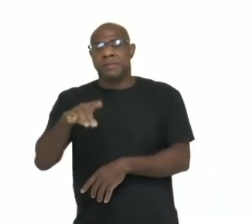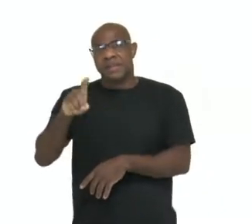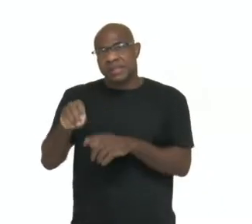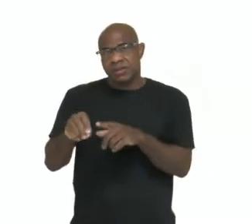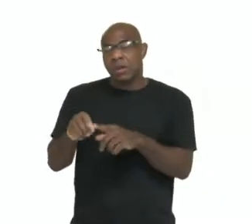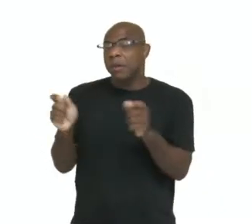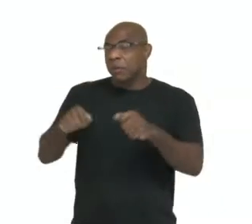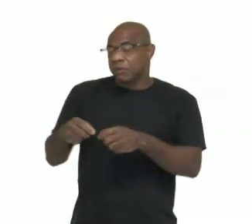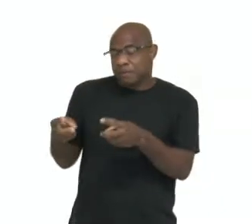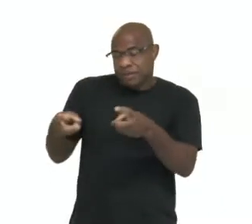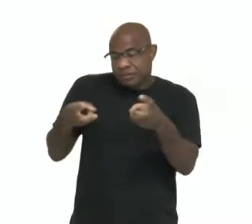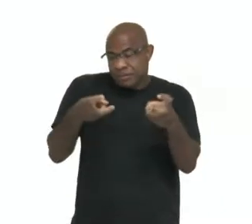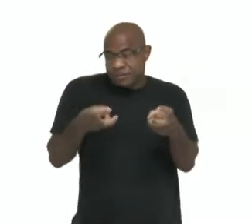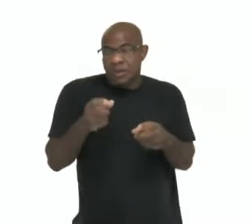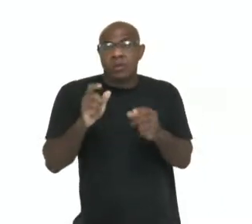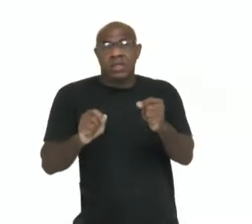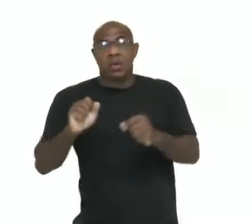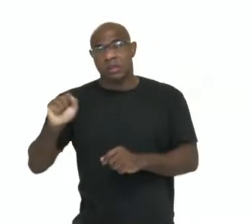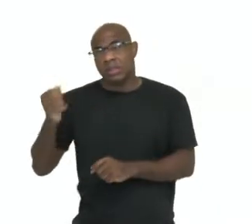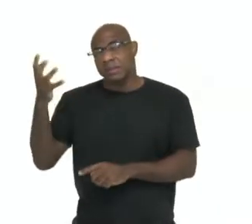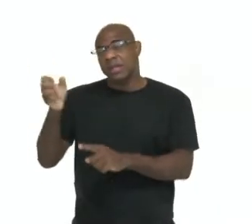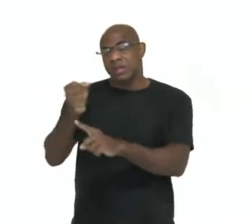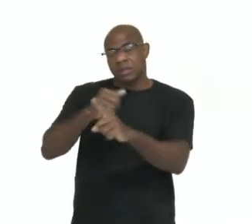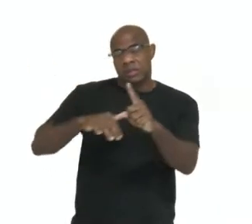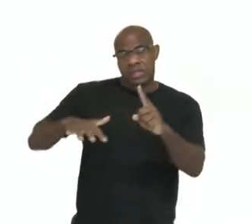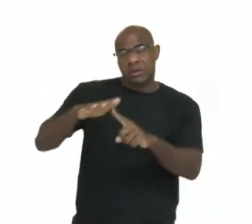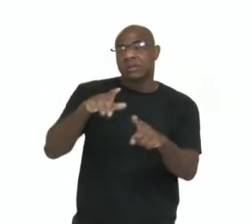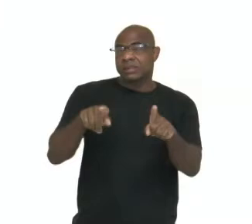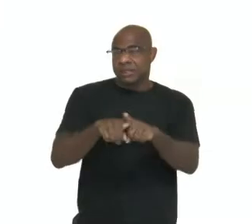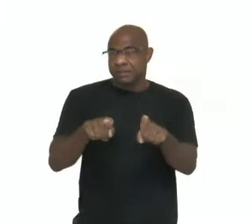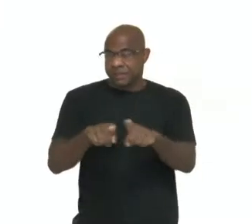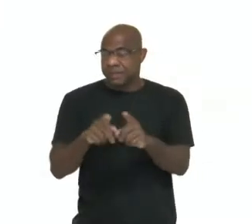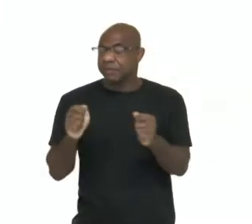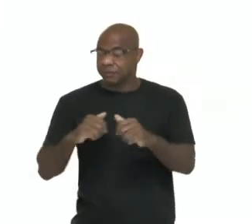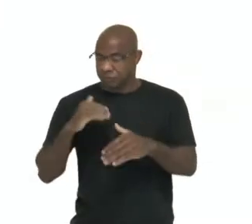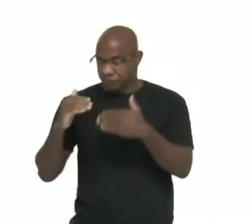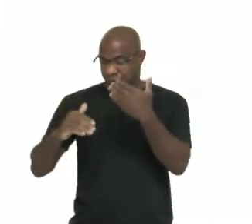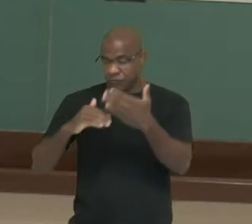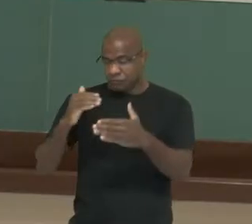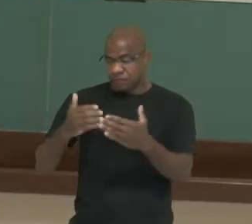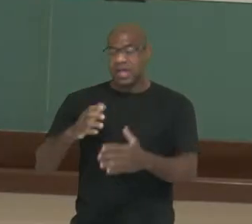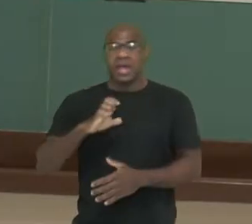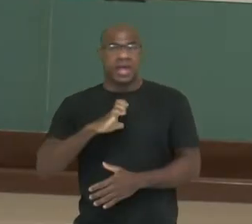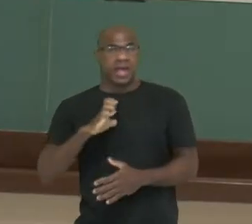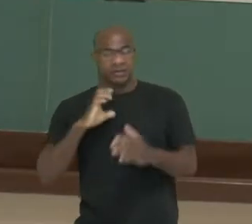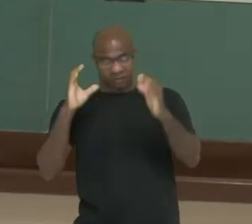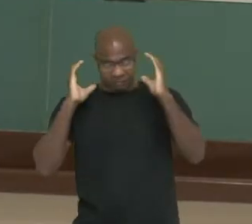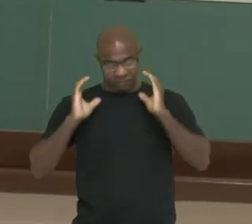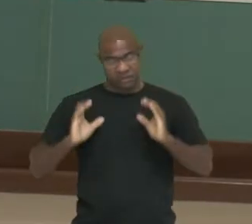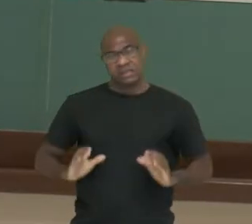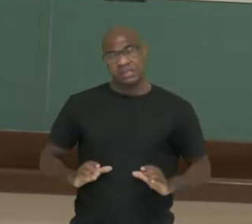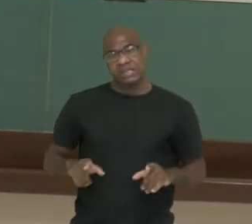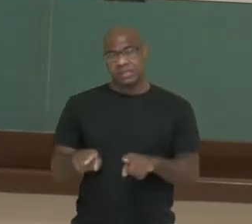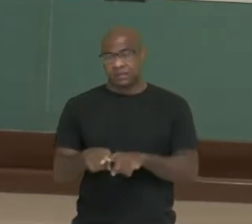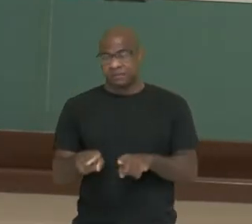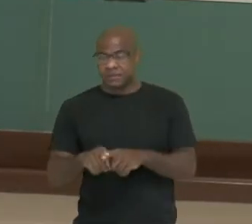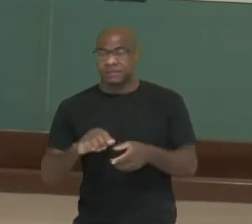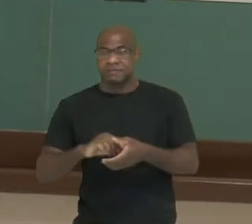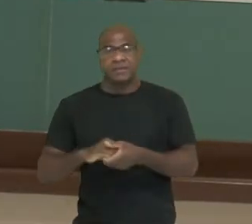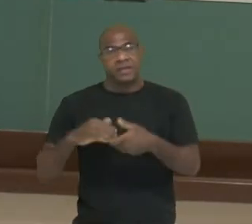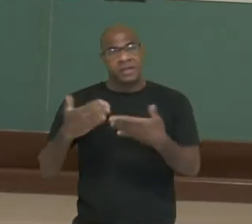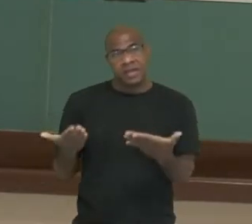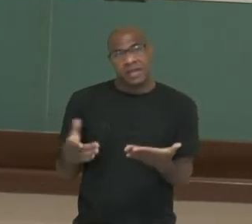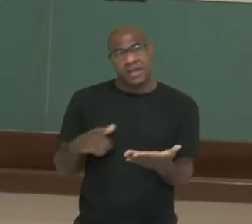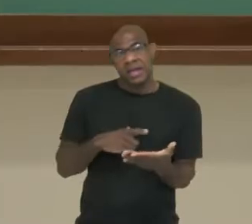questões sociais e desenvolver noções de ética e de cidadania, né? Com certeza, o teatro sempre vai ter esse enfrentamento, né? Um